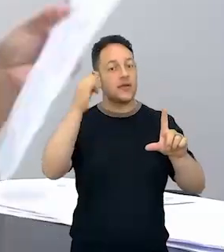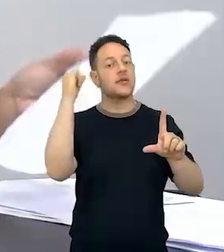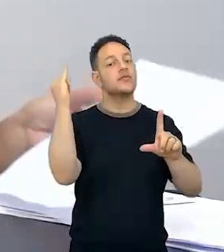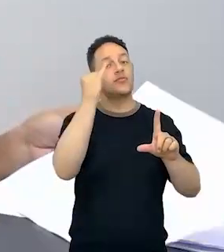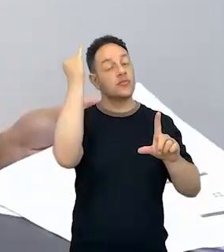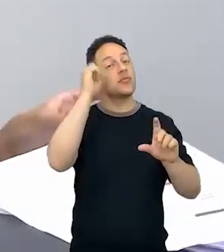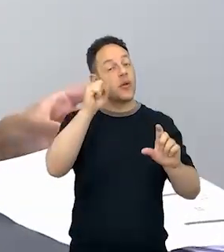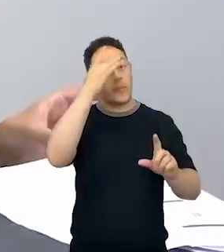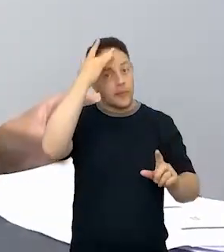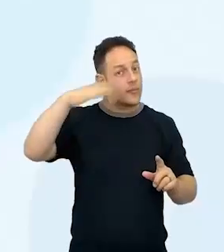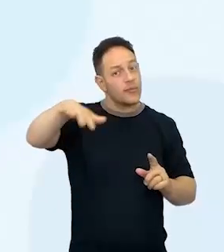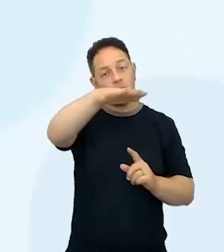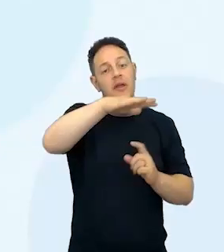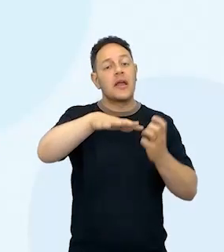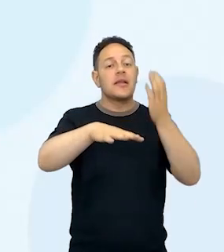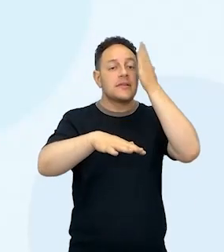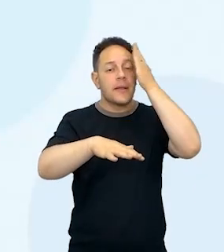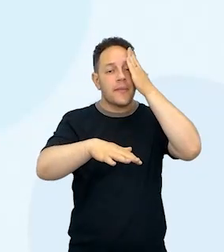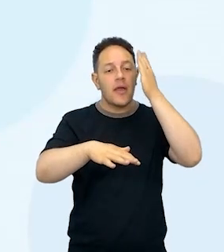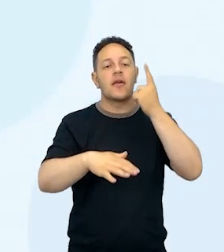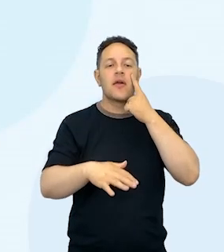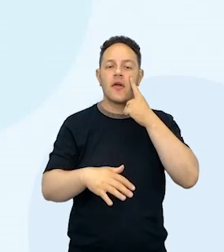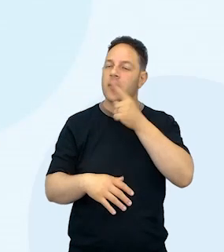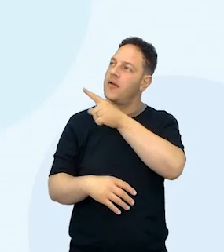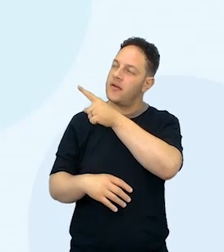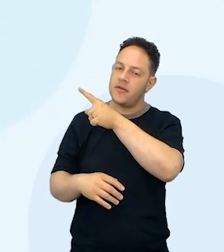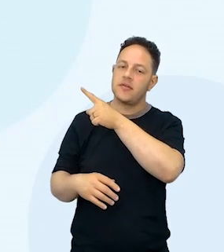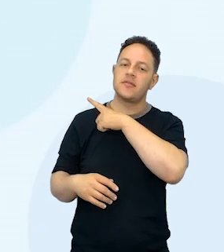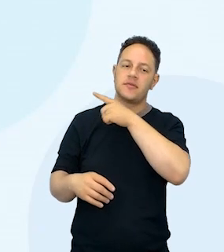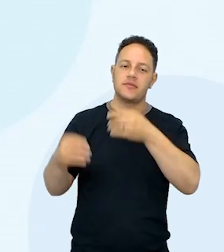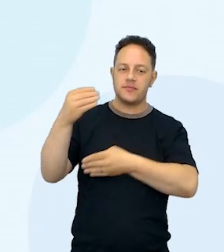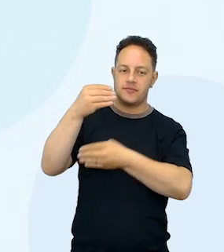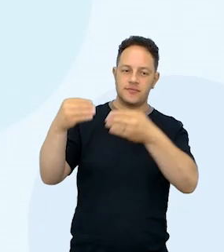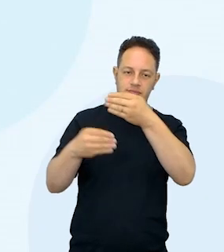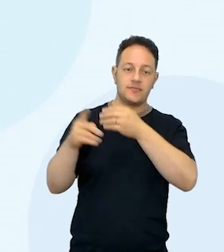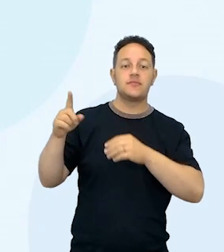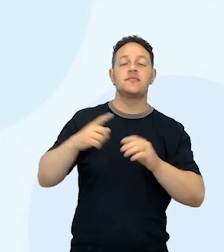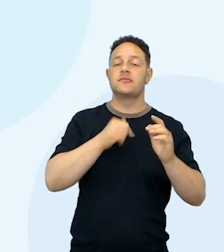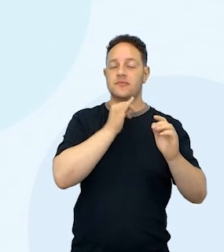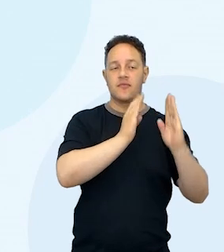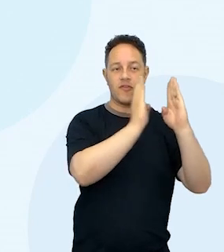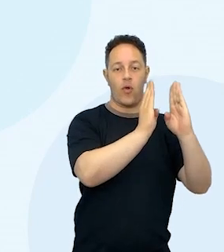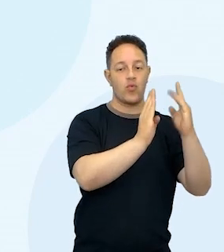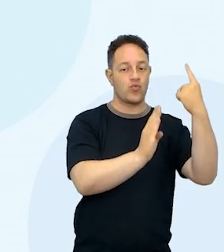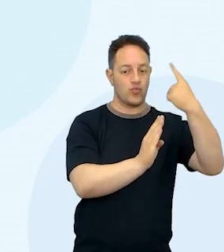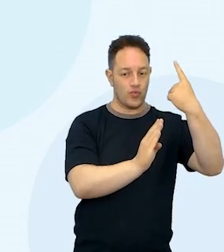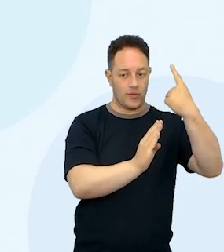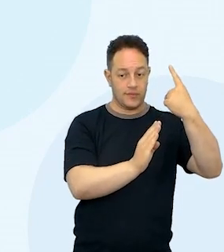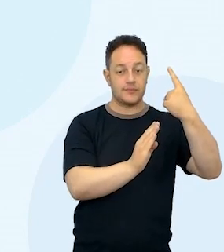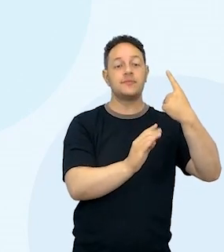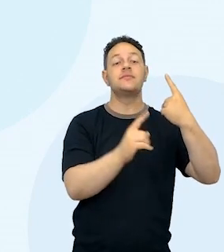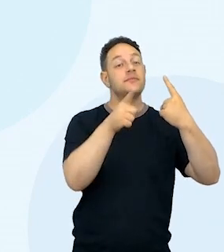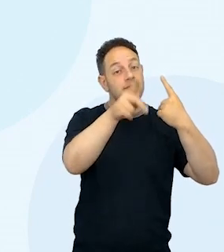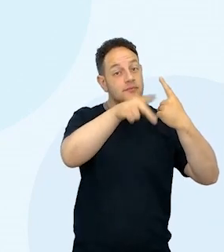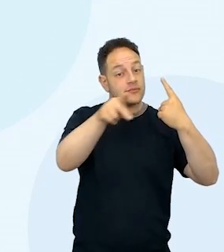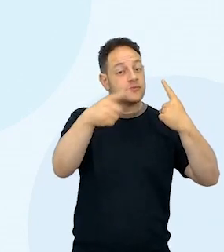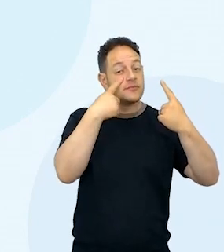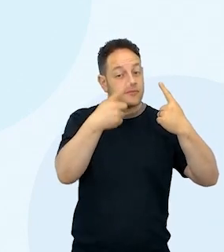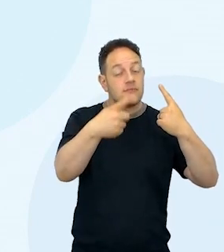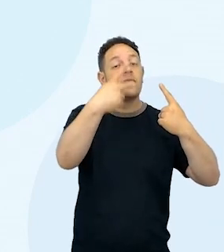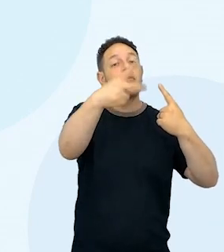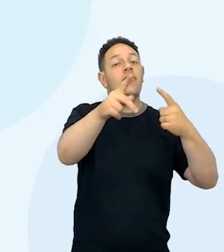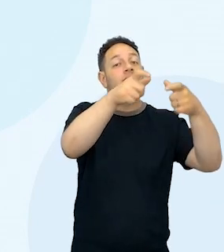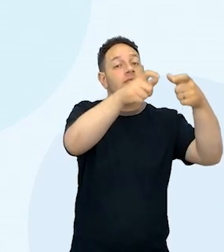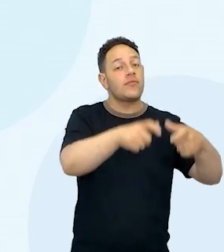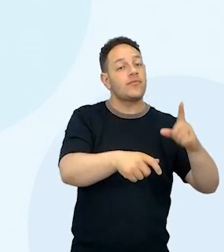talvez o pessoal queira saber. Então, olhando aqui pelo slide, a fase 1, professor, veja na sua DE, tá?